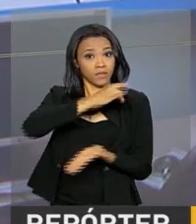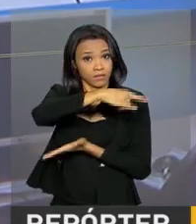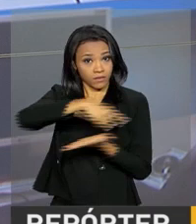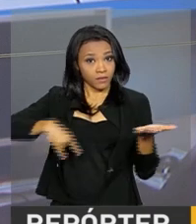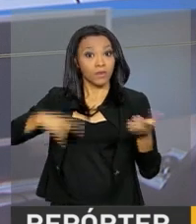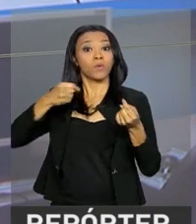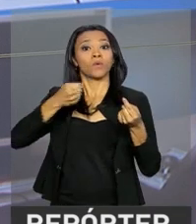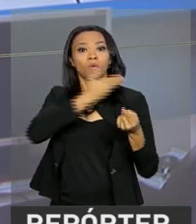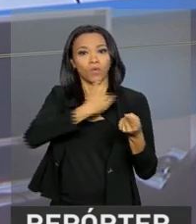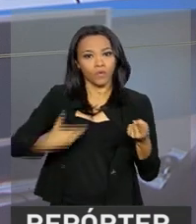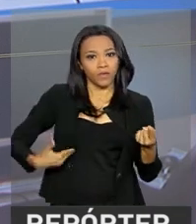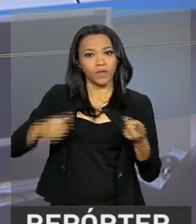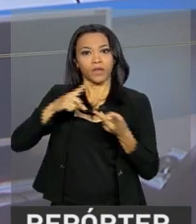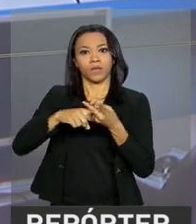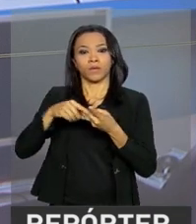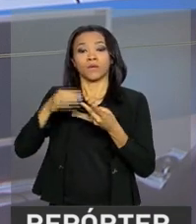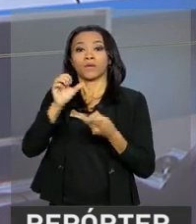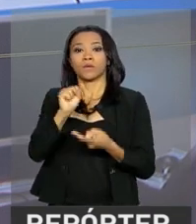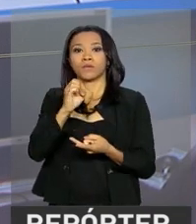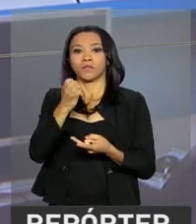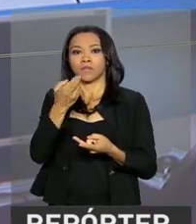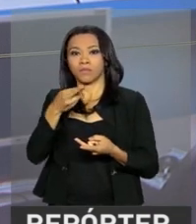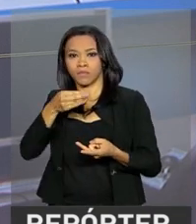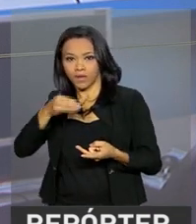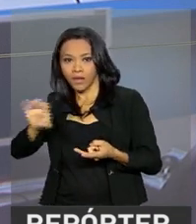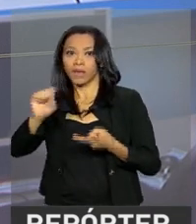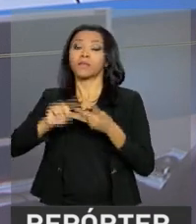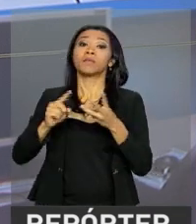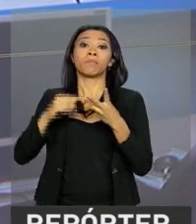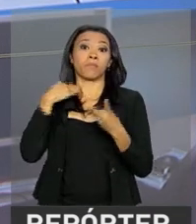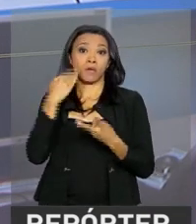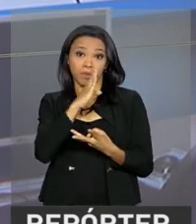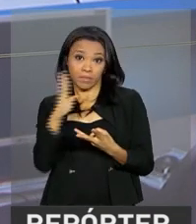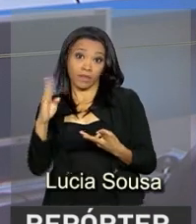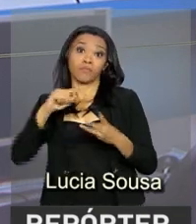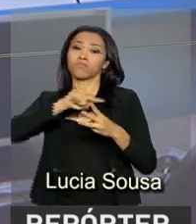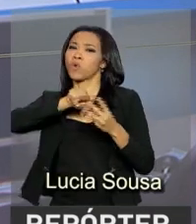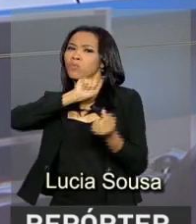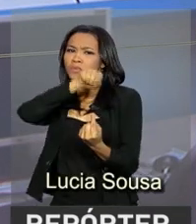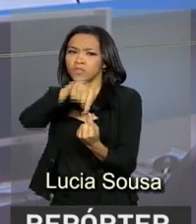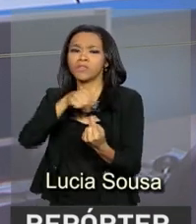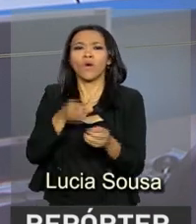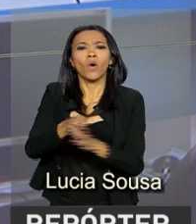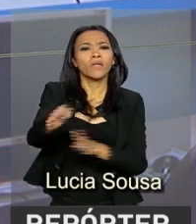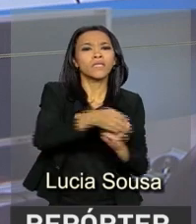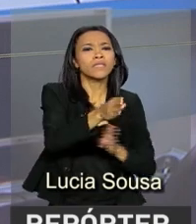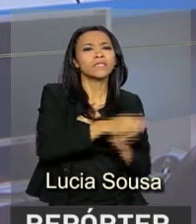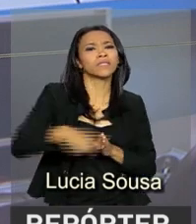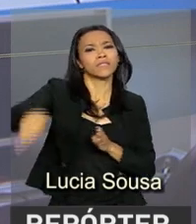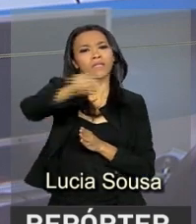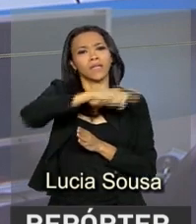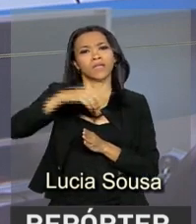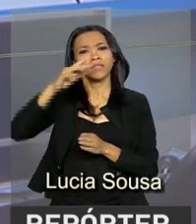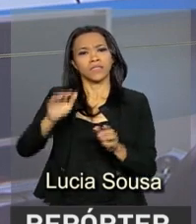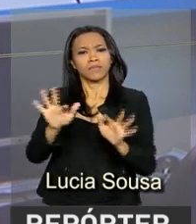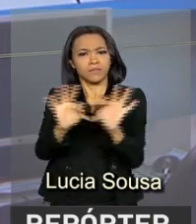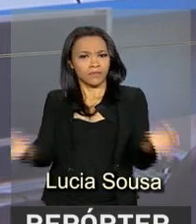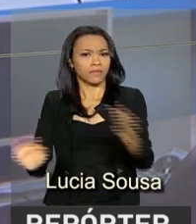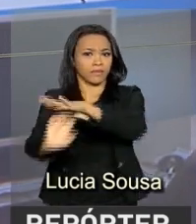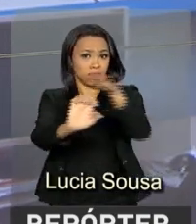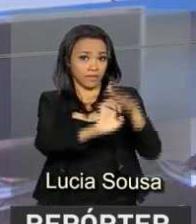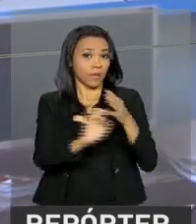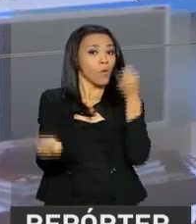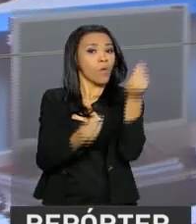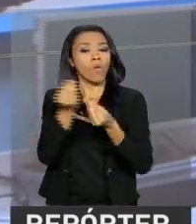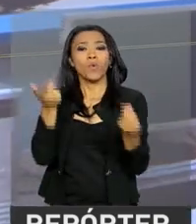governo, o Sebrae e o Banco do Brasil para reduzir a burocracia e orientar pequenos empresários no acesso ao crédito. A repórter